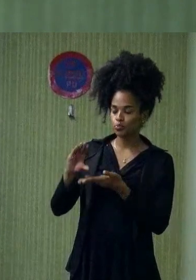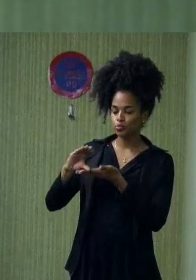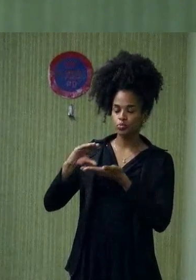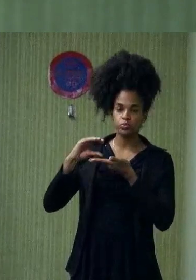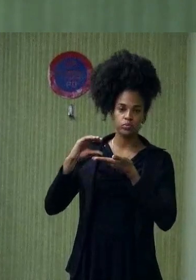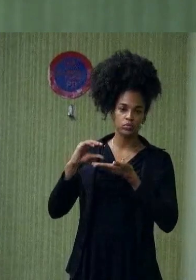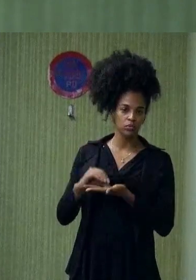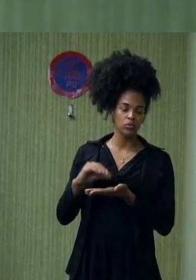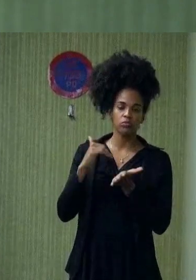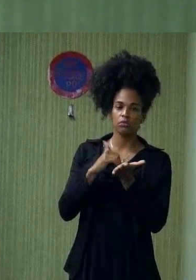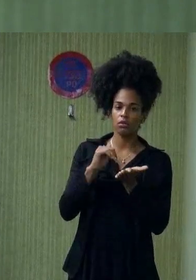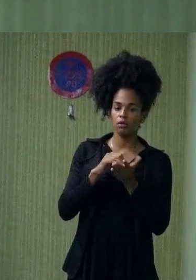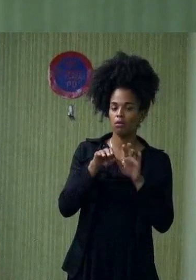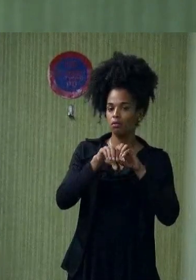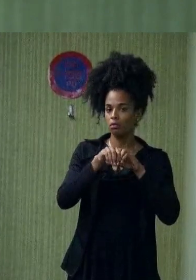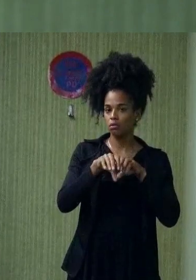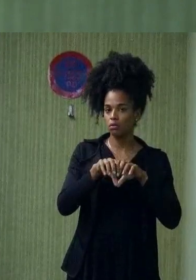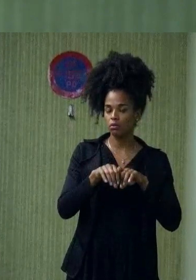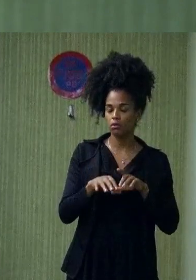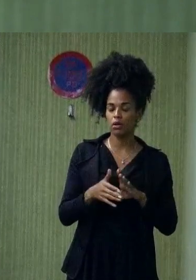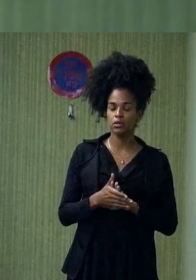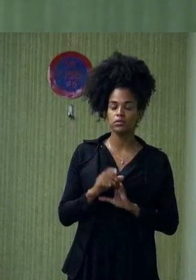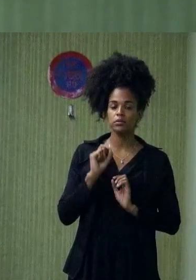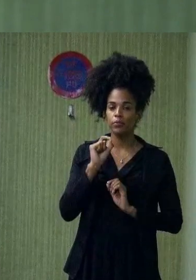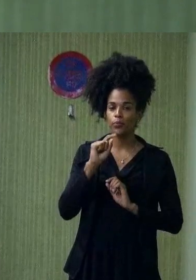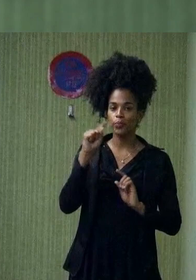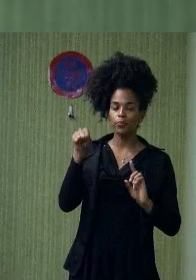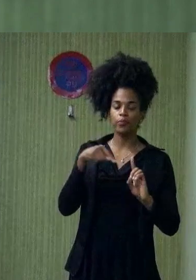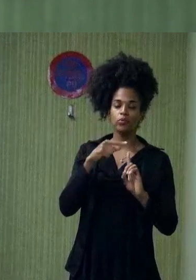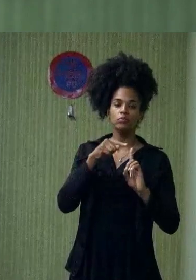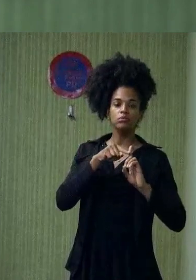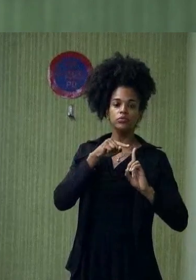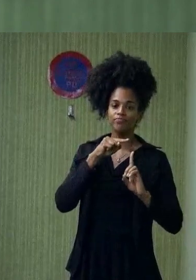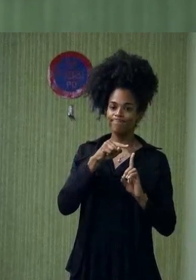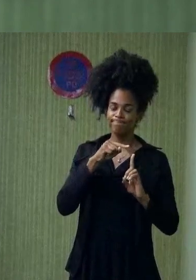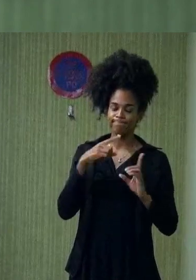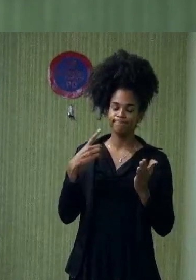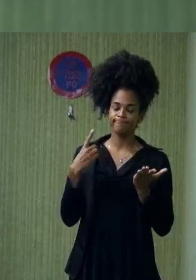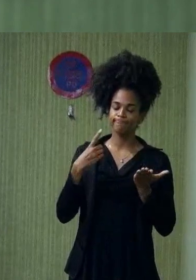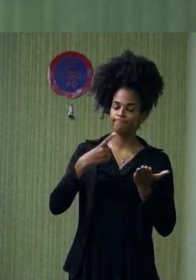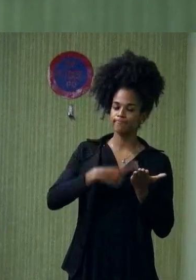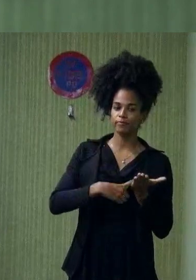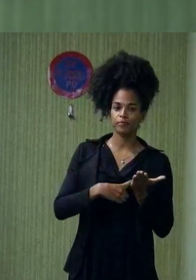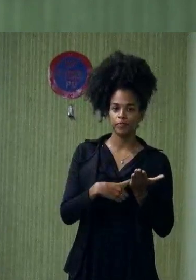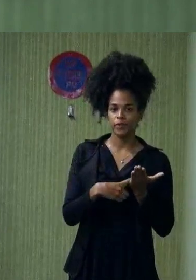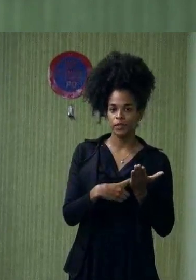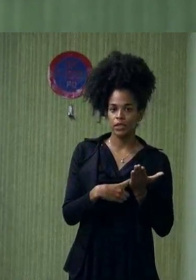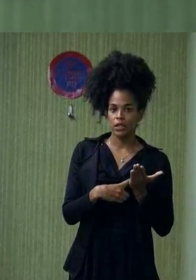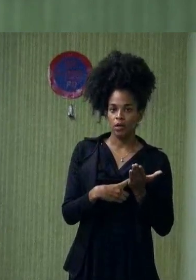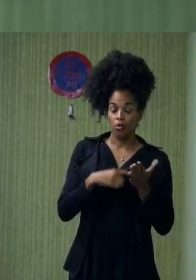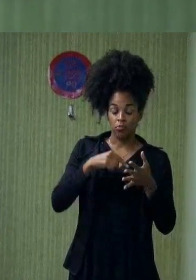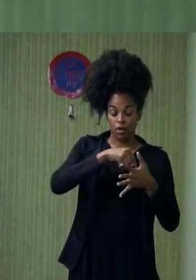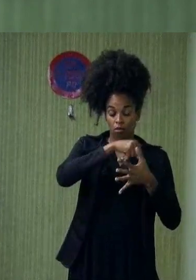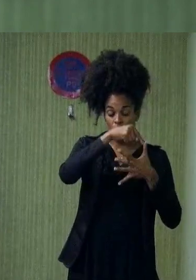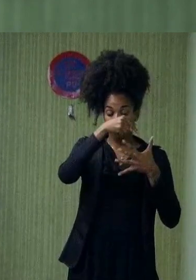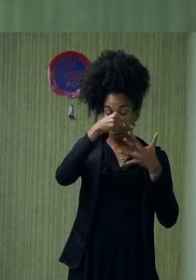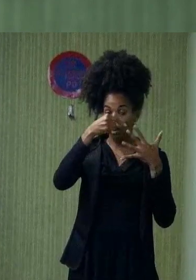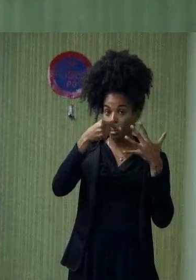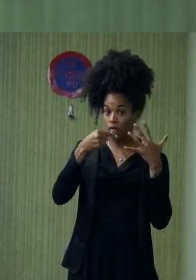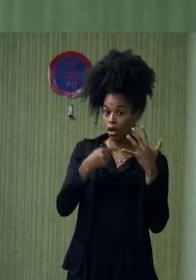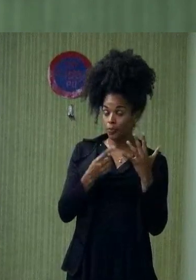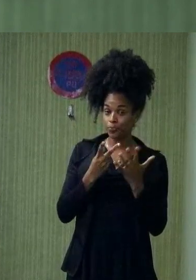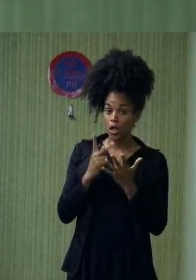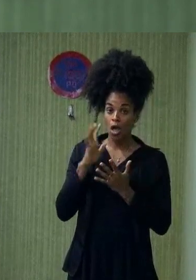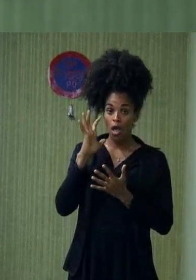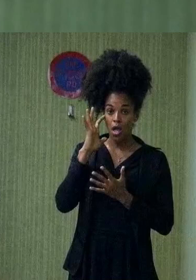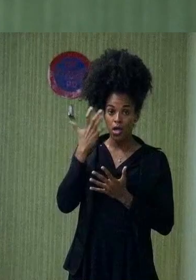de educação no sentido de pactuar que eram muitas situações as soluções não eram únicas